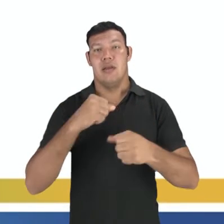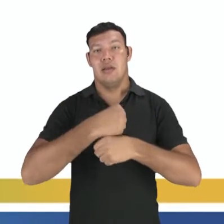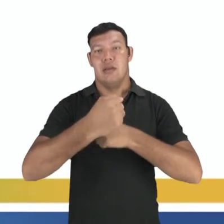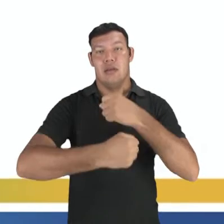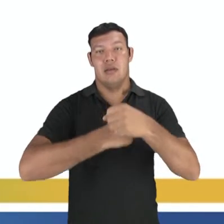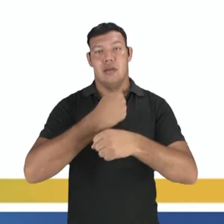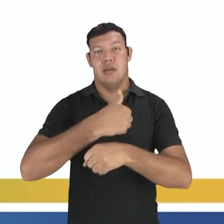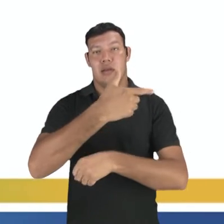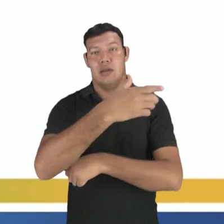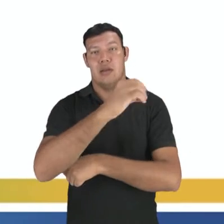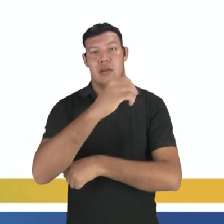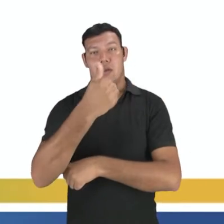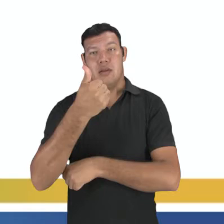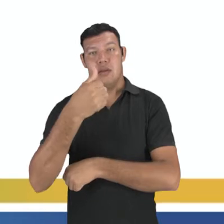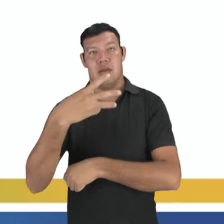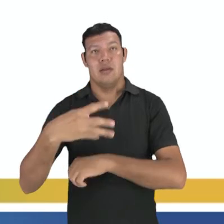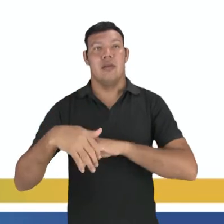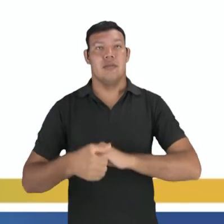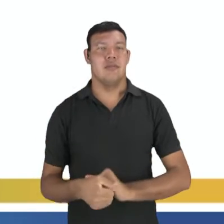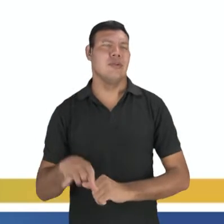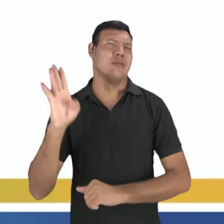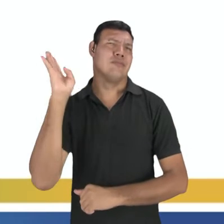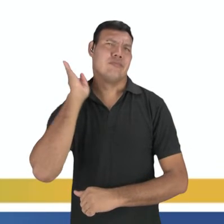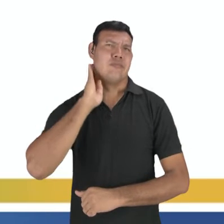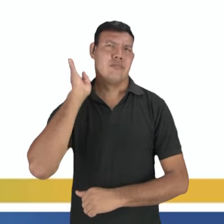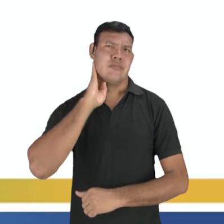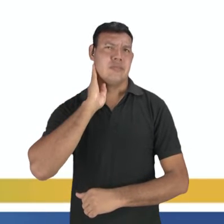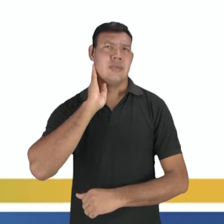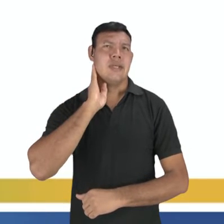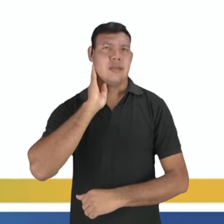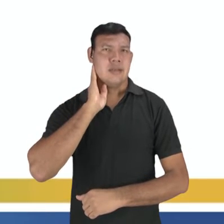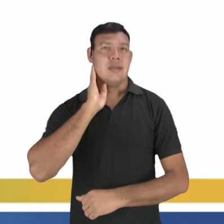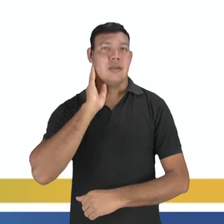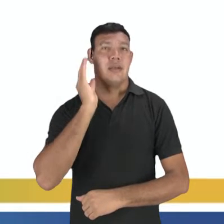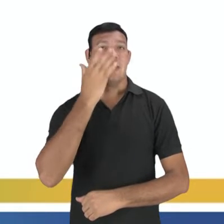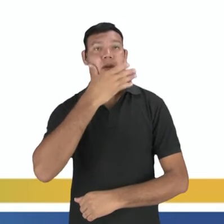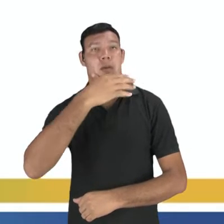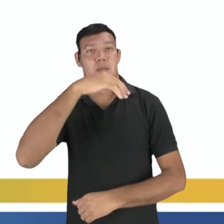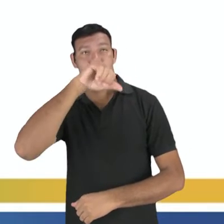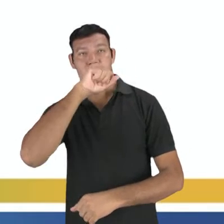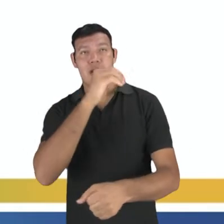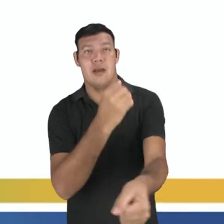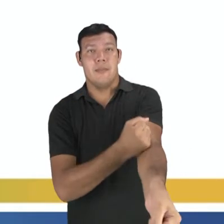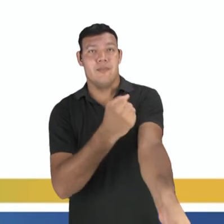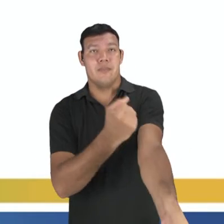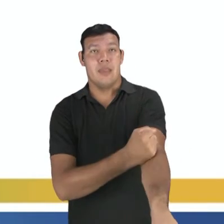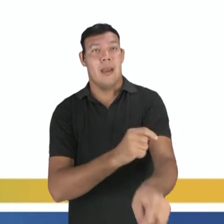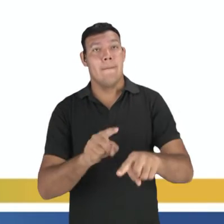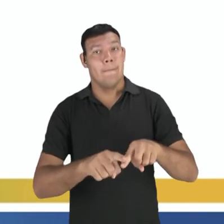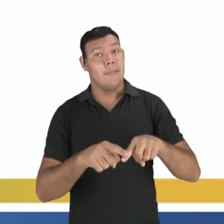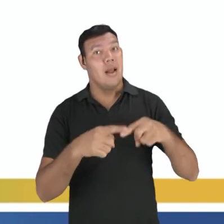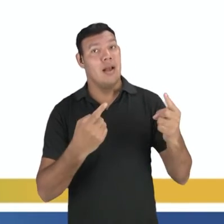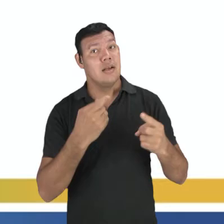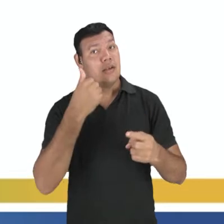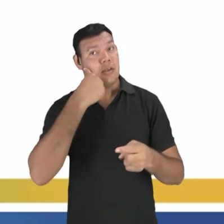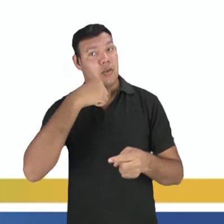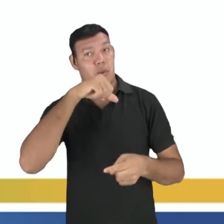de todos os vícios, mas uma mãe é uma mãe e é preciso respeitá-la. Pronto.